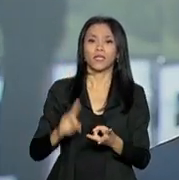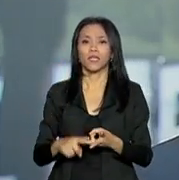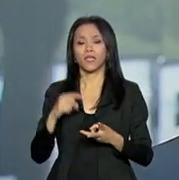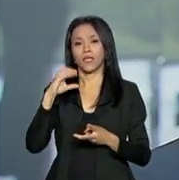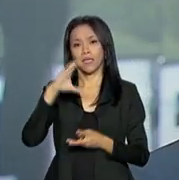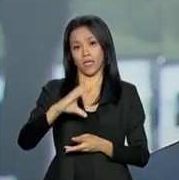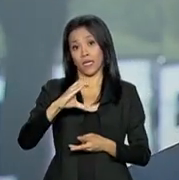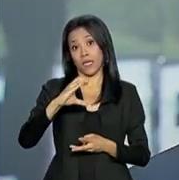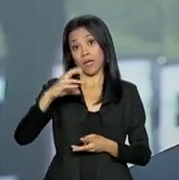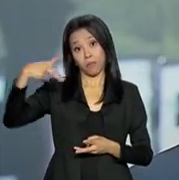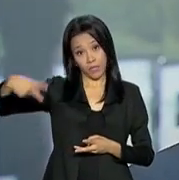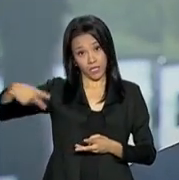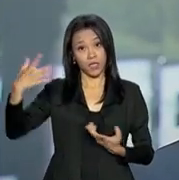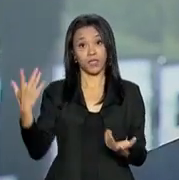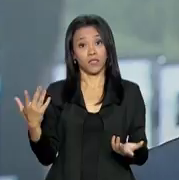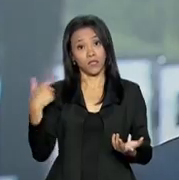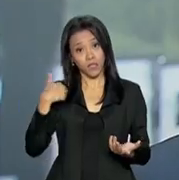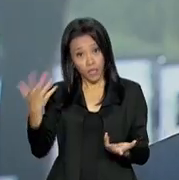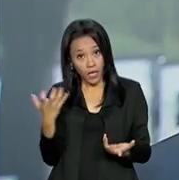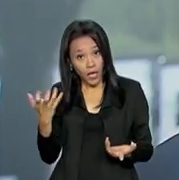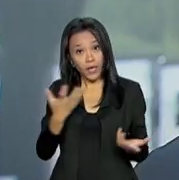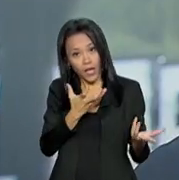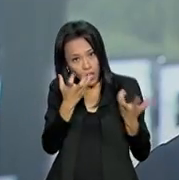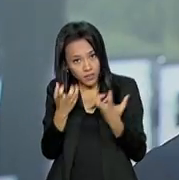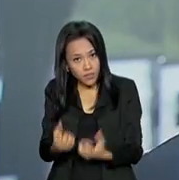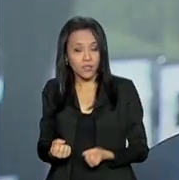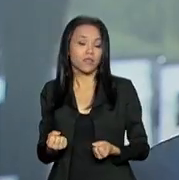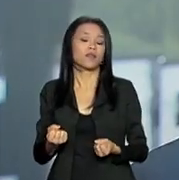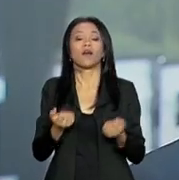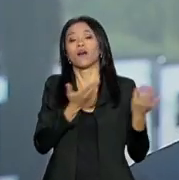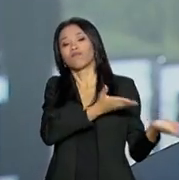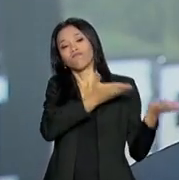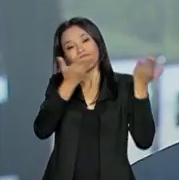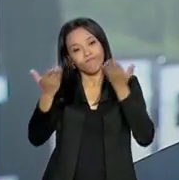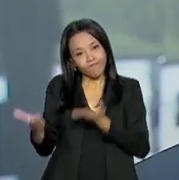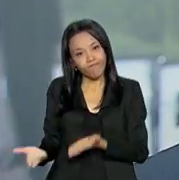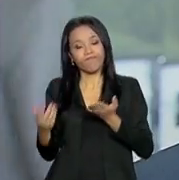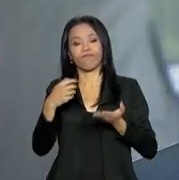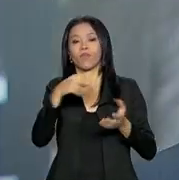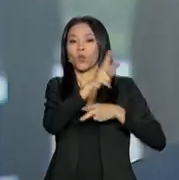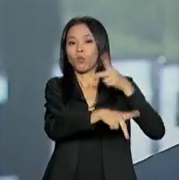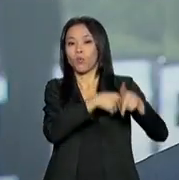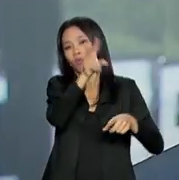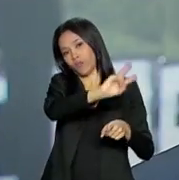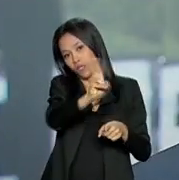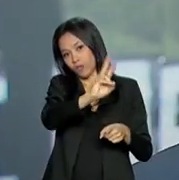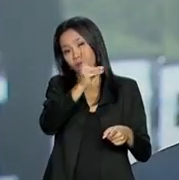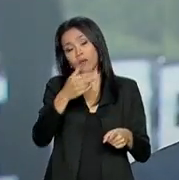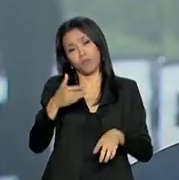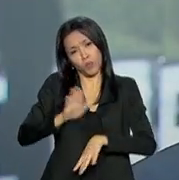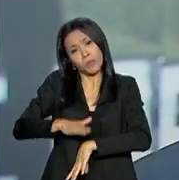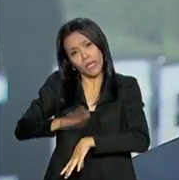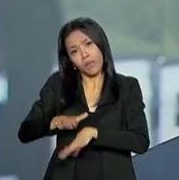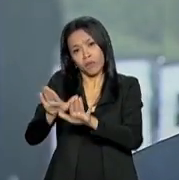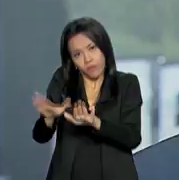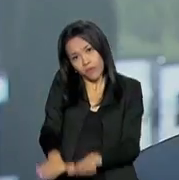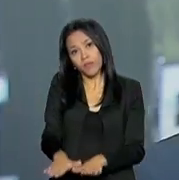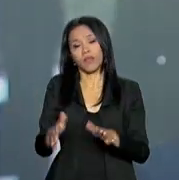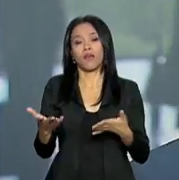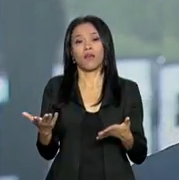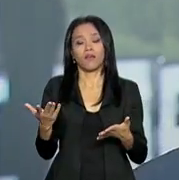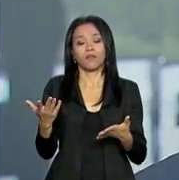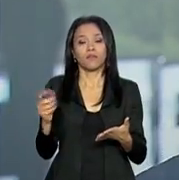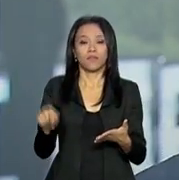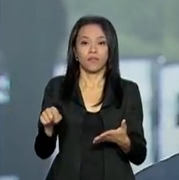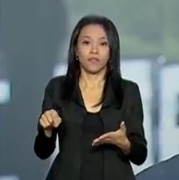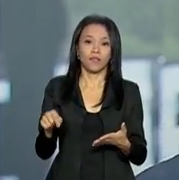cidades que estão dispostas a recepcionar esses migrantes e abrigá los por algum tempo para fazer a transição